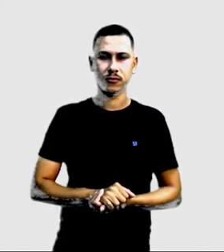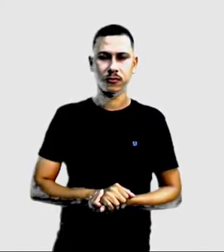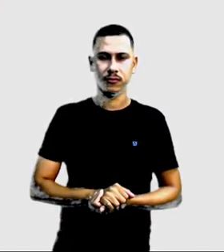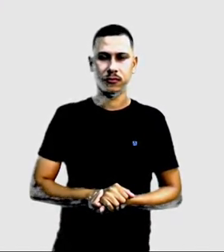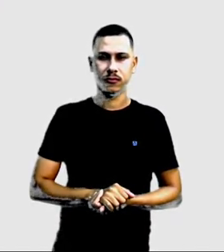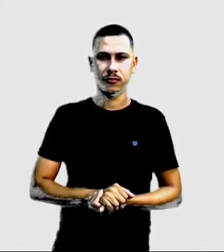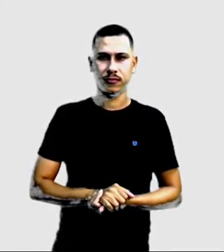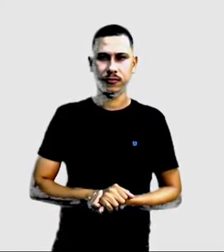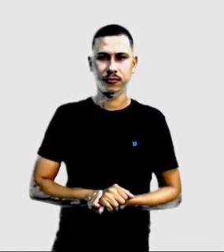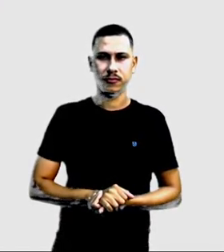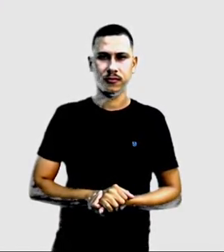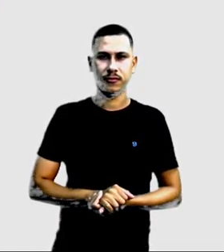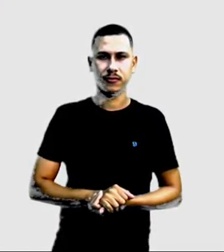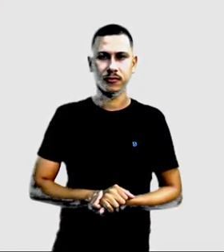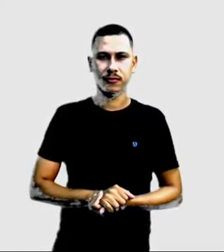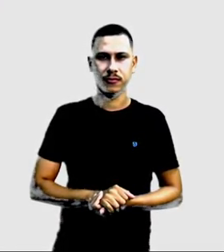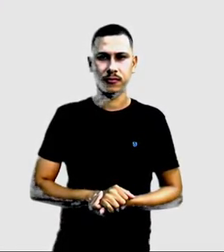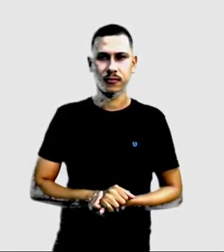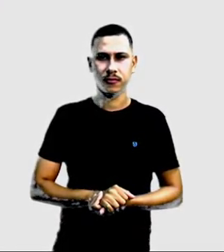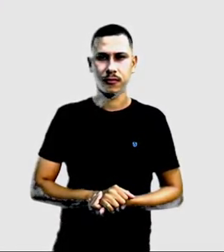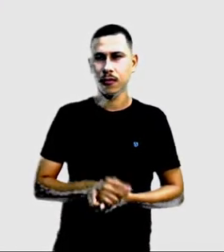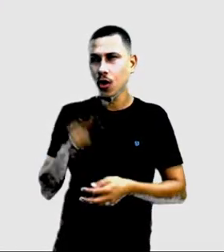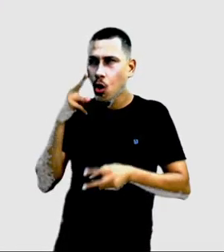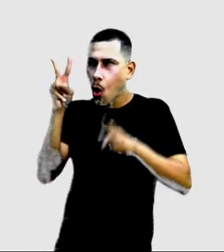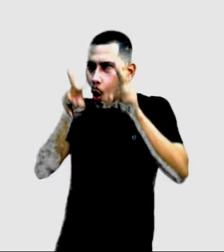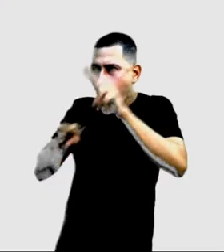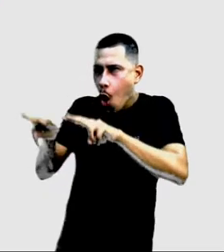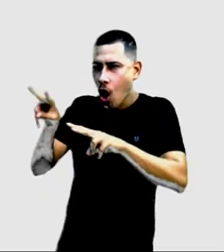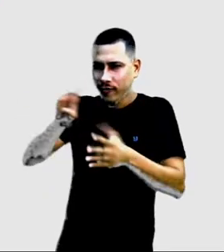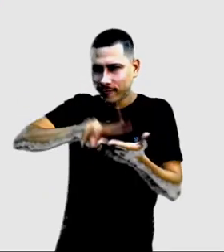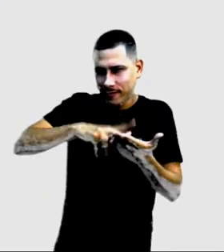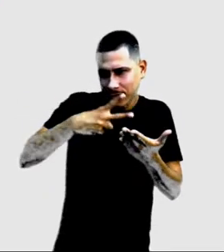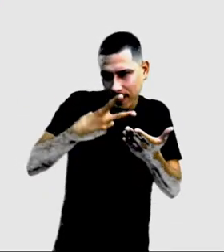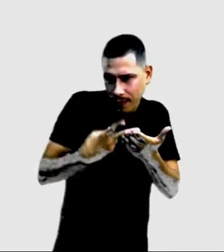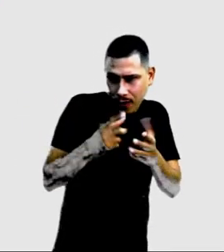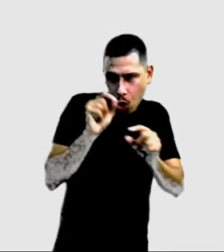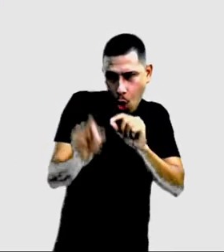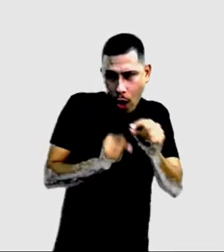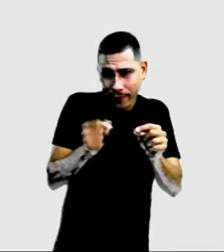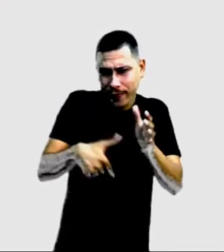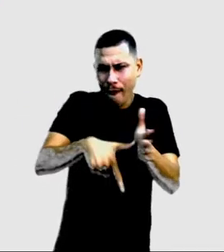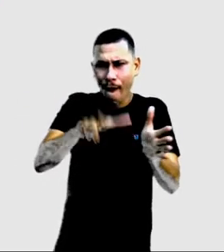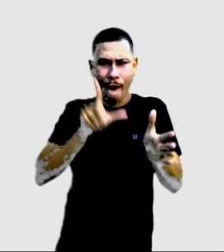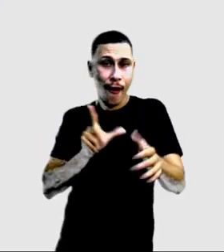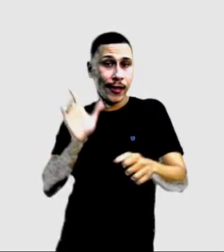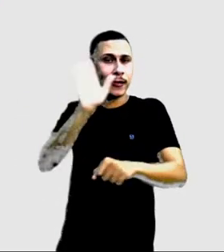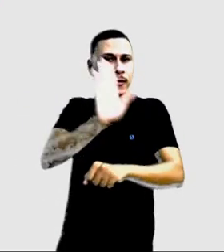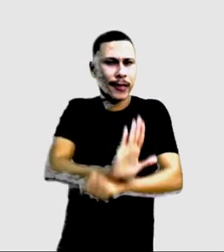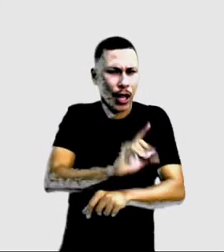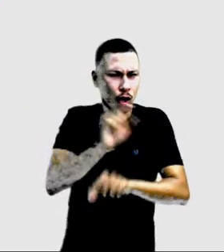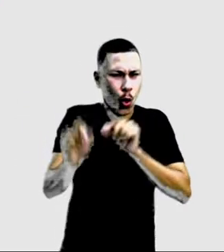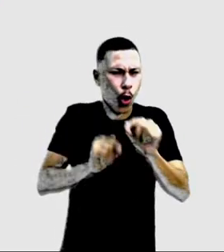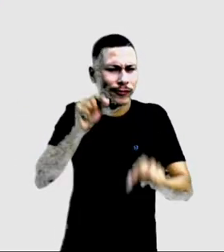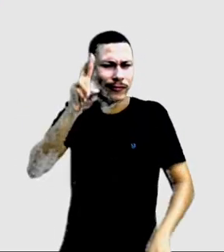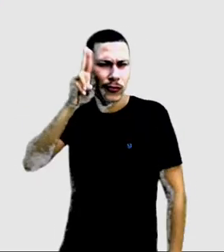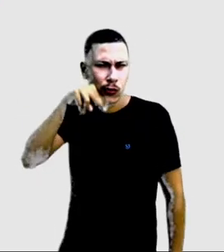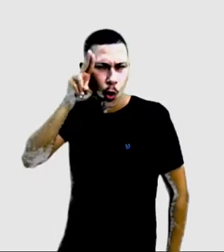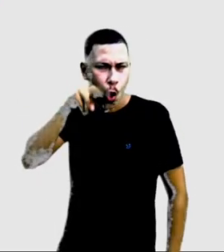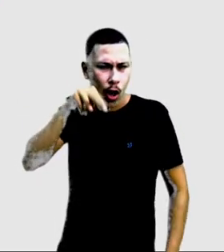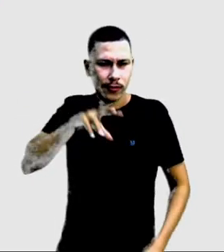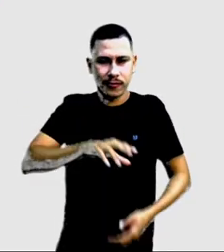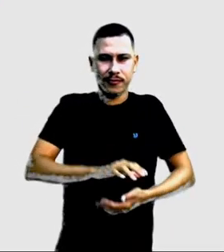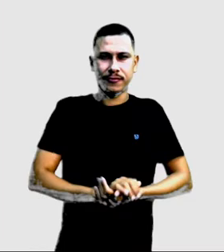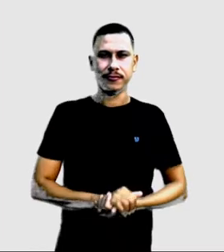aqui, I'm sorry, faltou o N, certo? Que seria antes tarde do que nunca. Então, nós temos